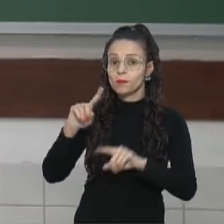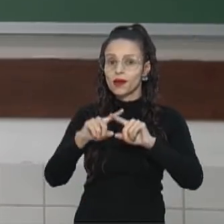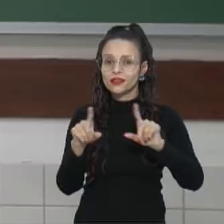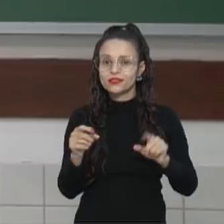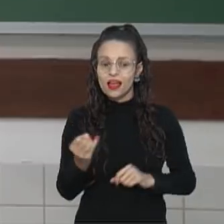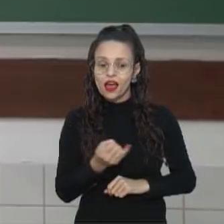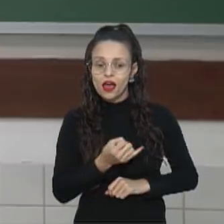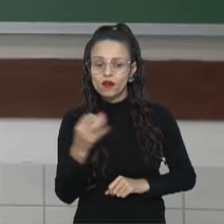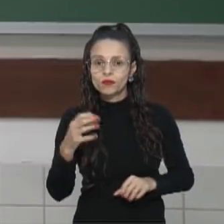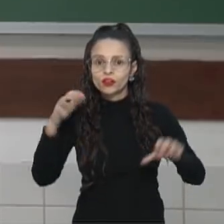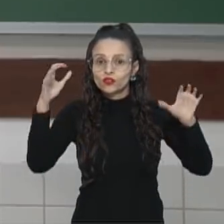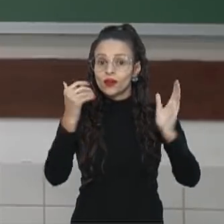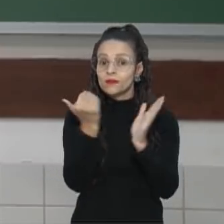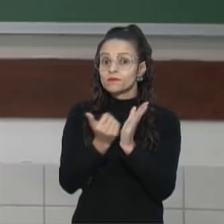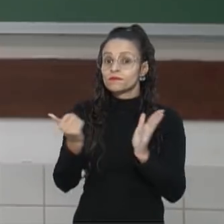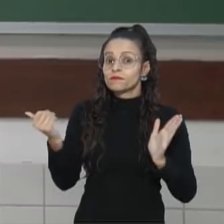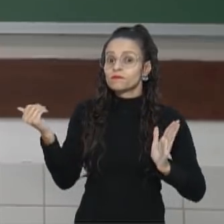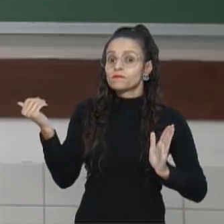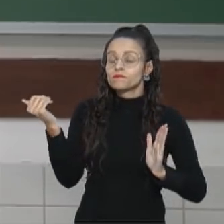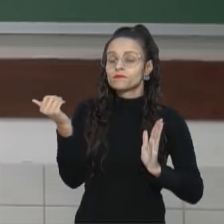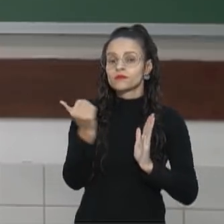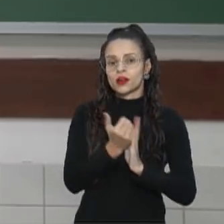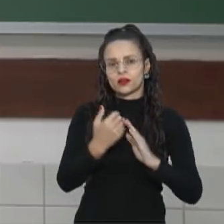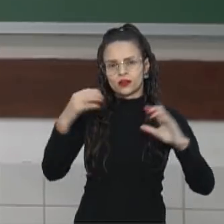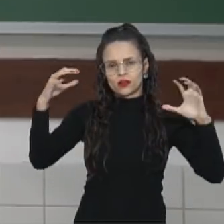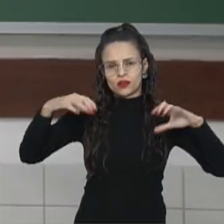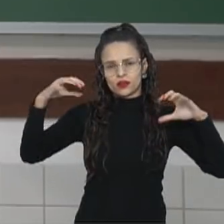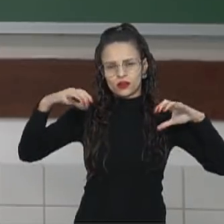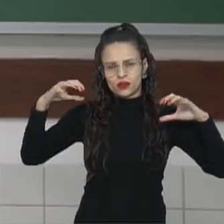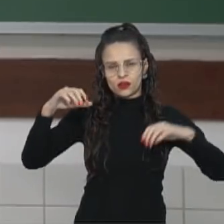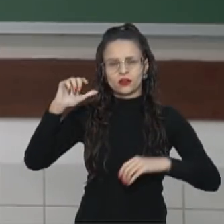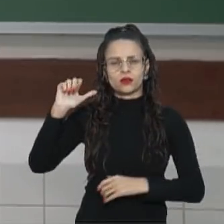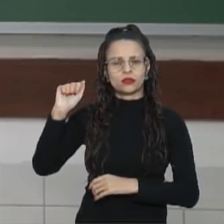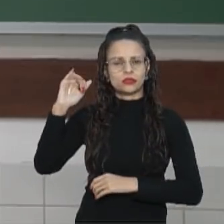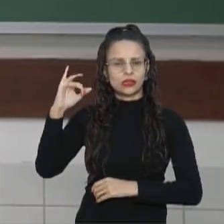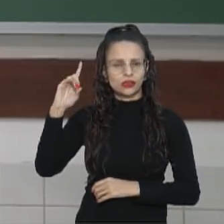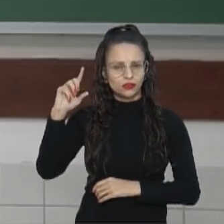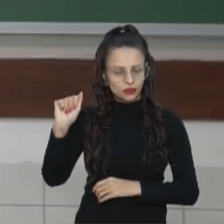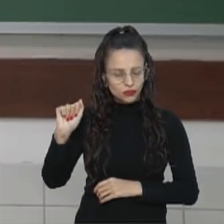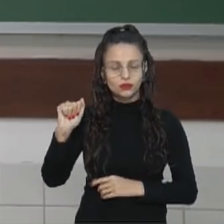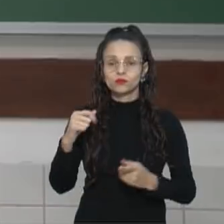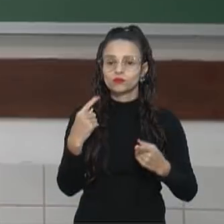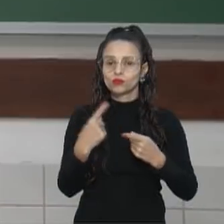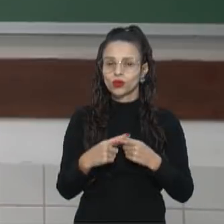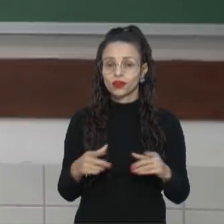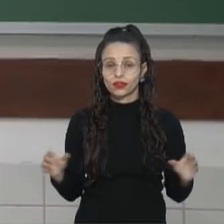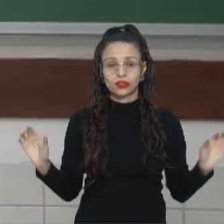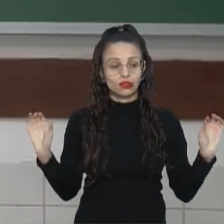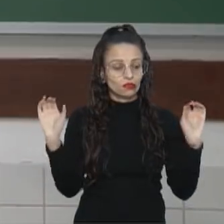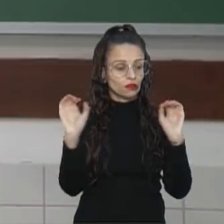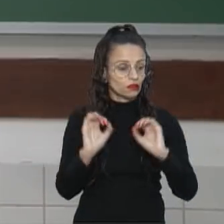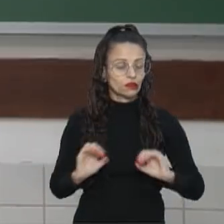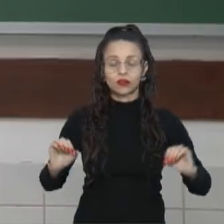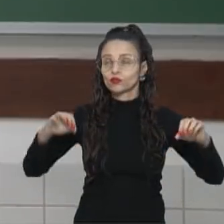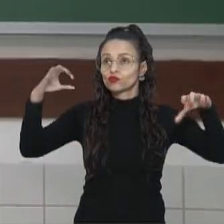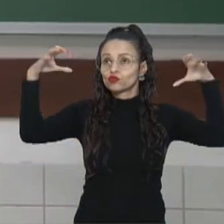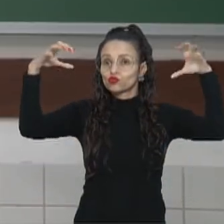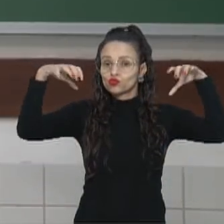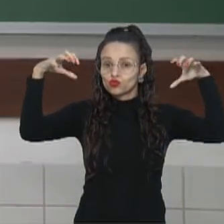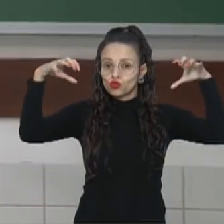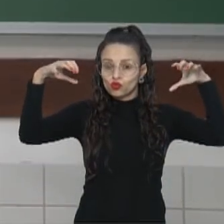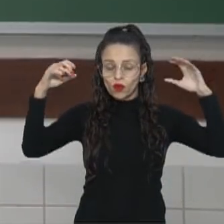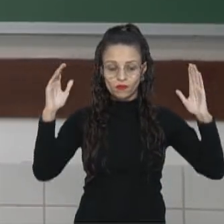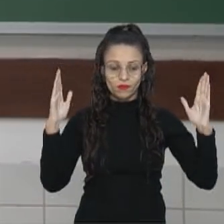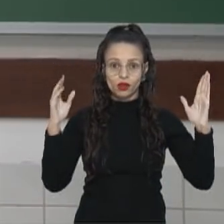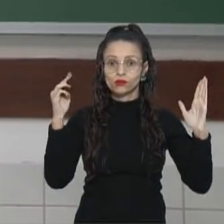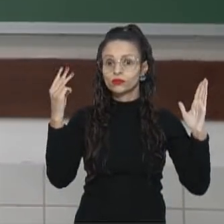referindo era sobre a possibilidade de uma chuva muito mais ácida que o comum. Porque sem cair água do céu 30 dias, sem